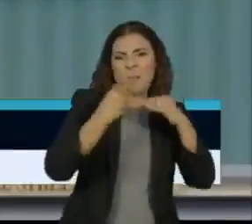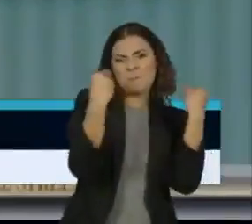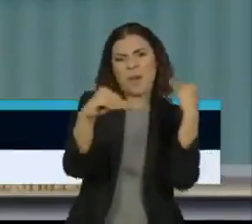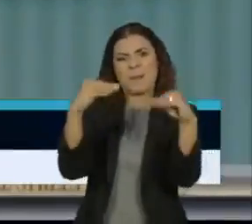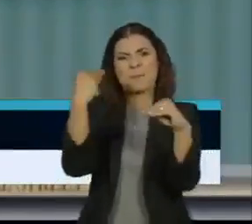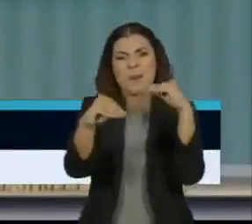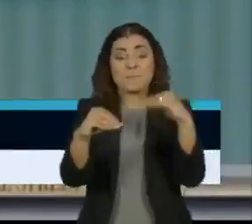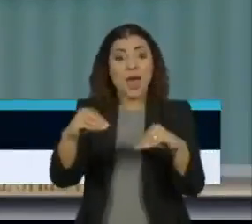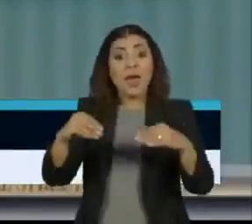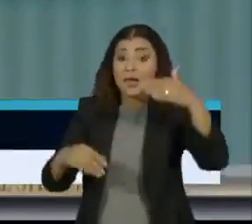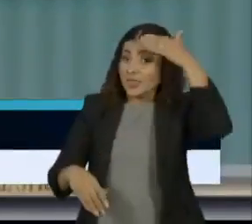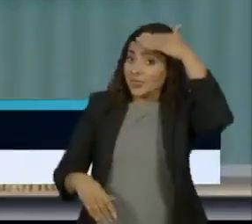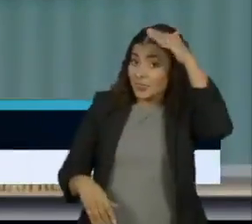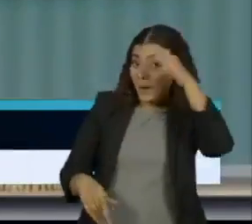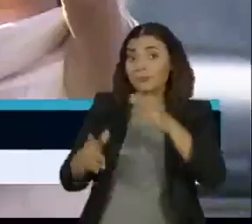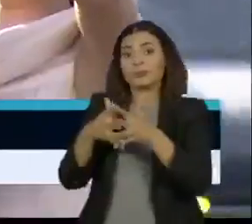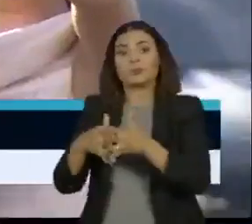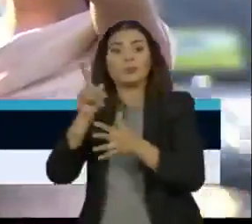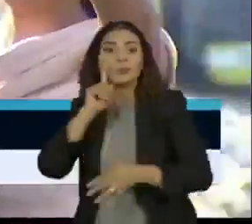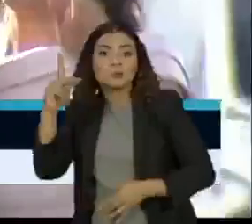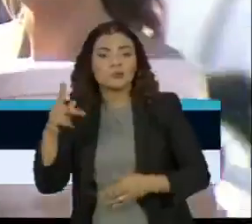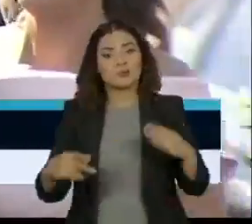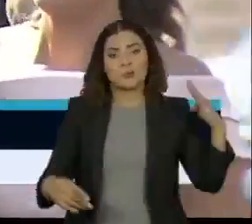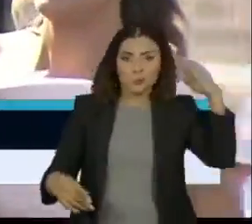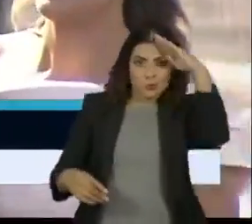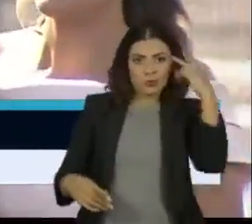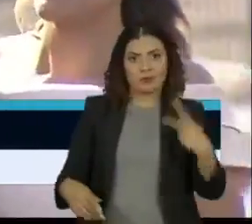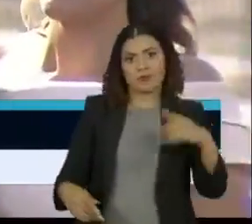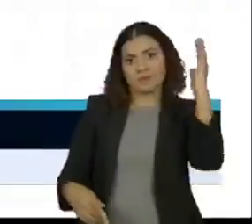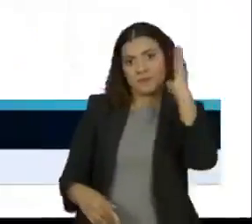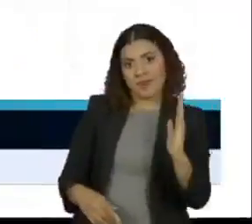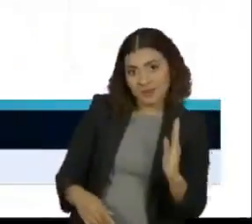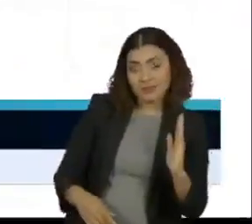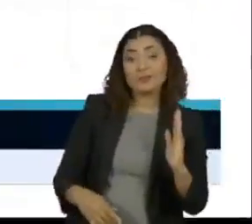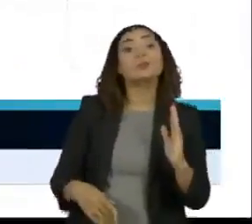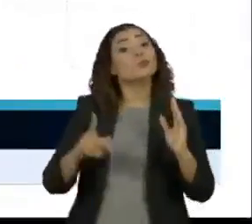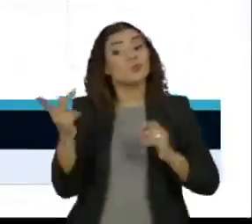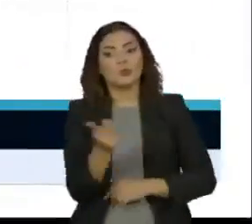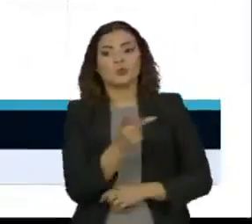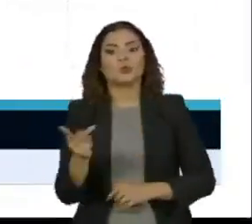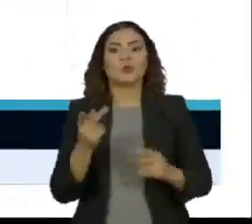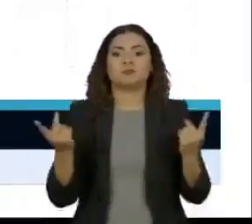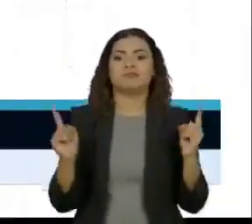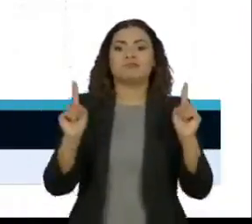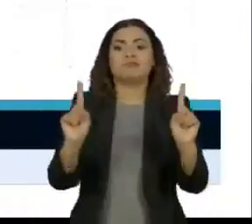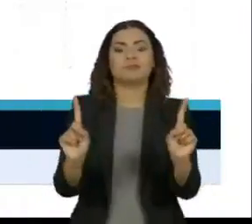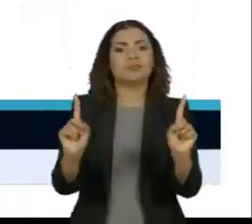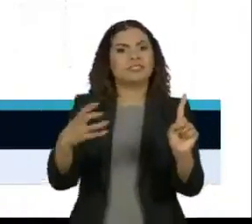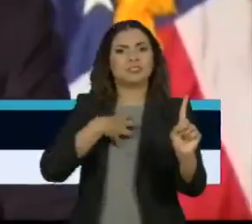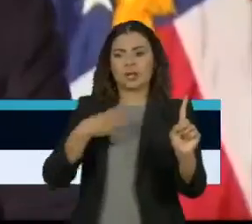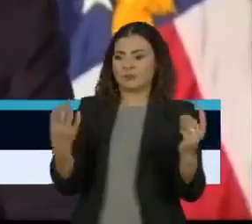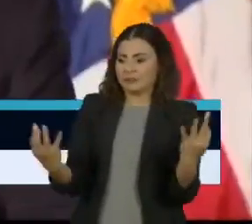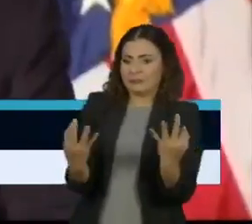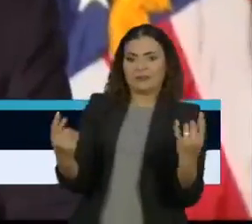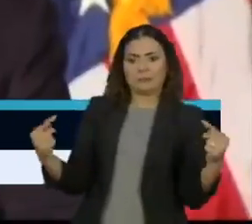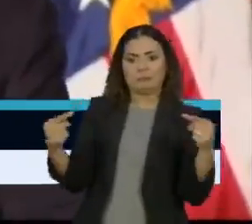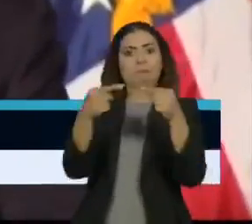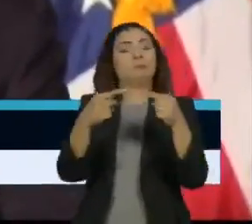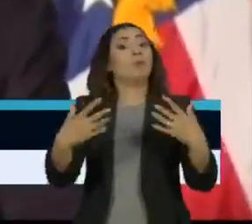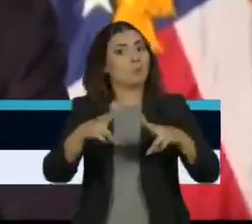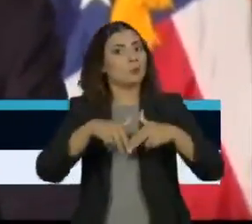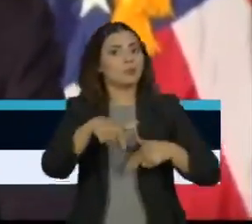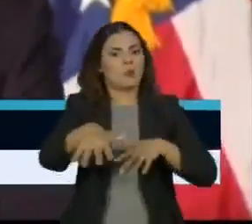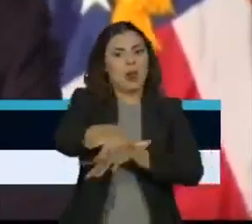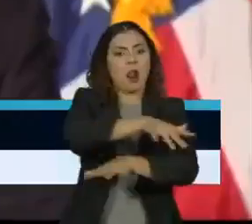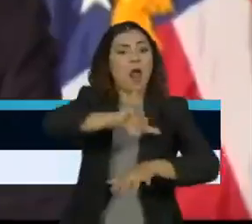sociais. Donald Trump nos Estados Unidos e Jair Bolsonaro no Brasil são dois que se encaixaram como luvas nesse